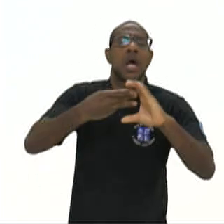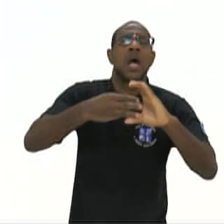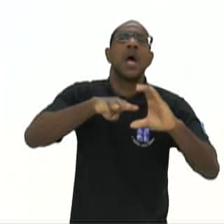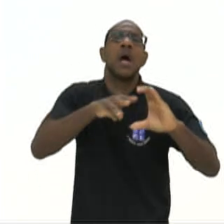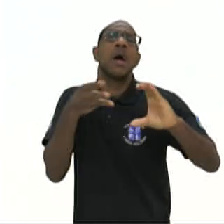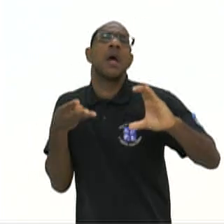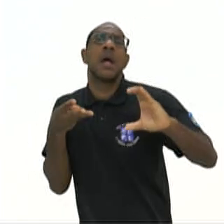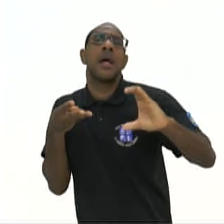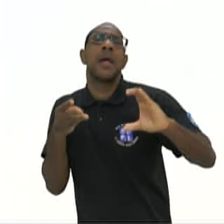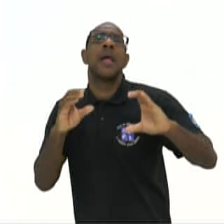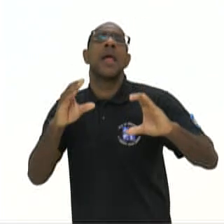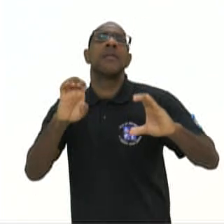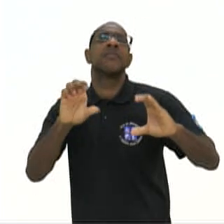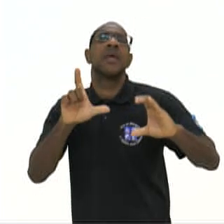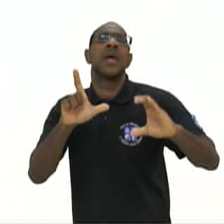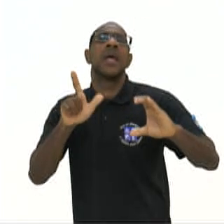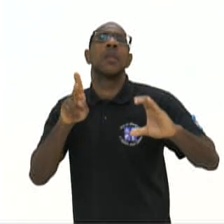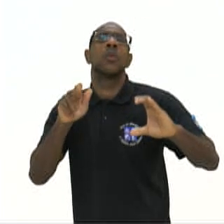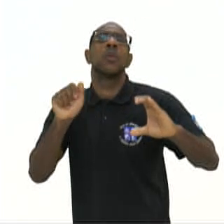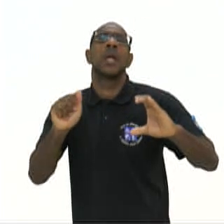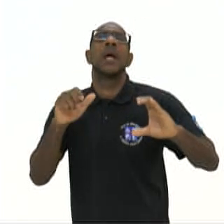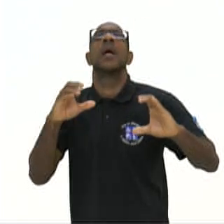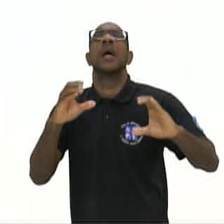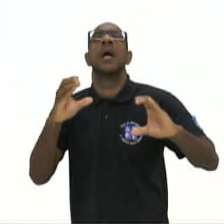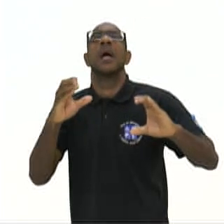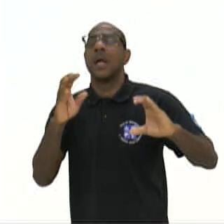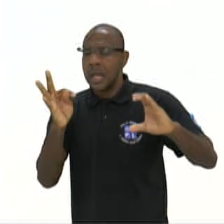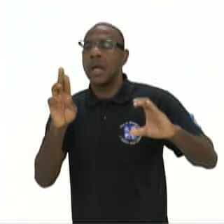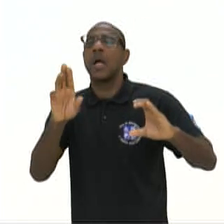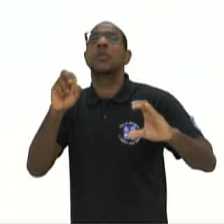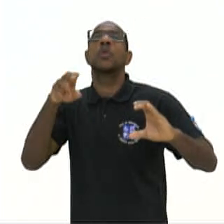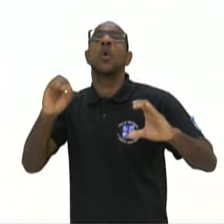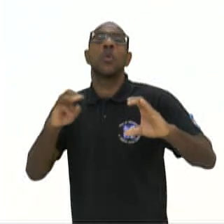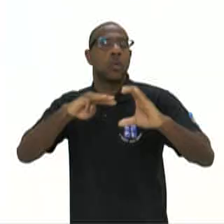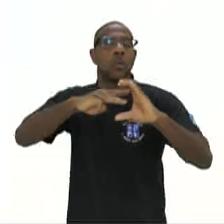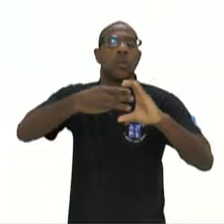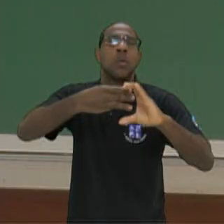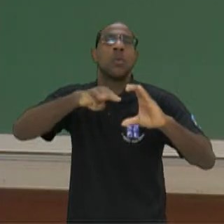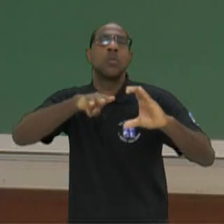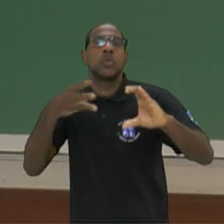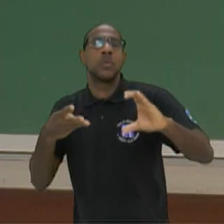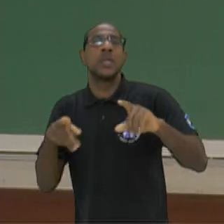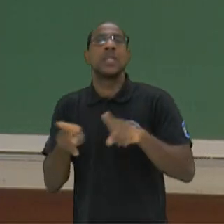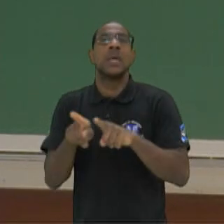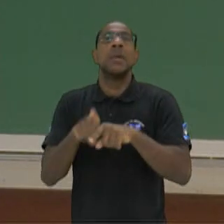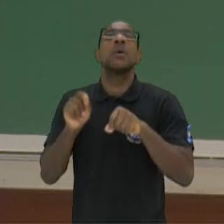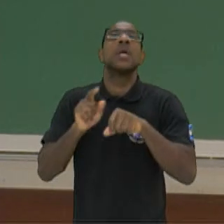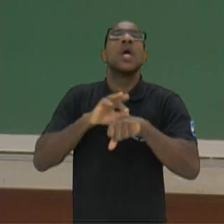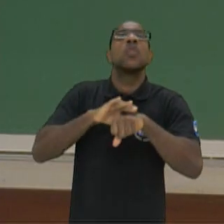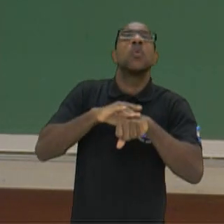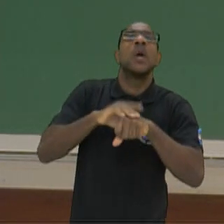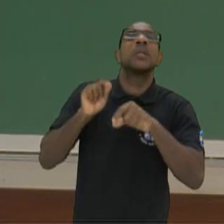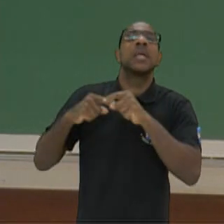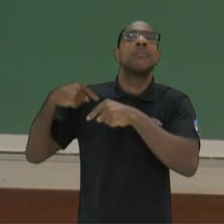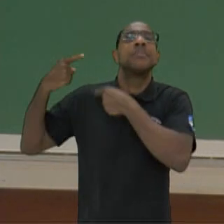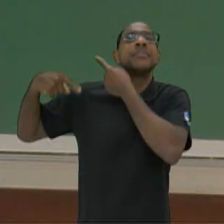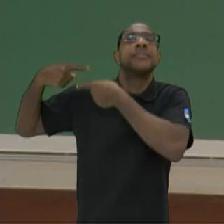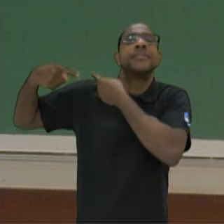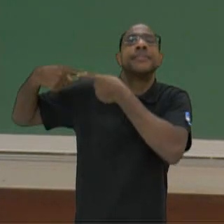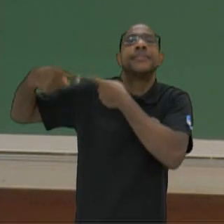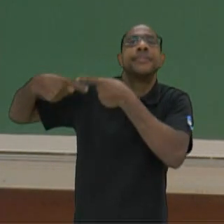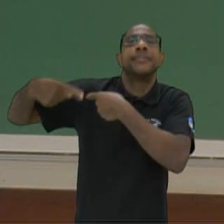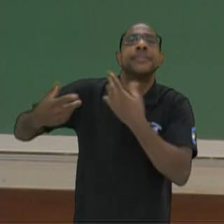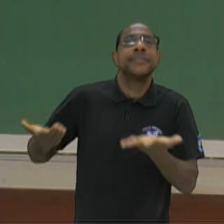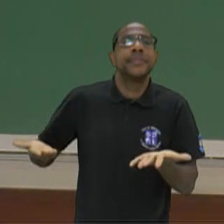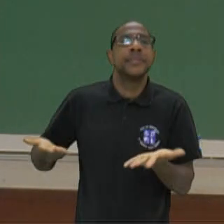falar e a importância dos seus estudos para a solução de algumas doenças hereditárias até hoje sem cura. Muito bem. O que seriam